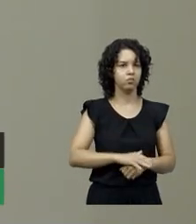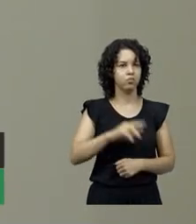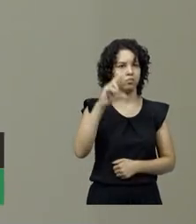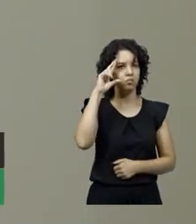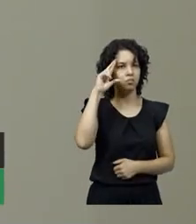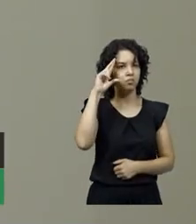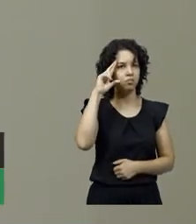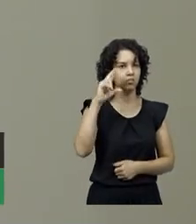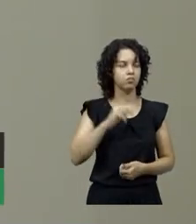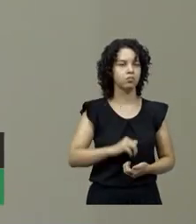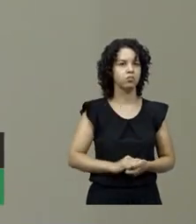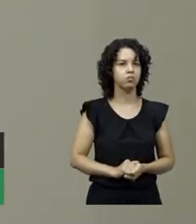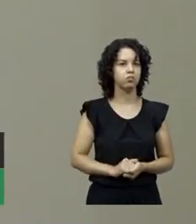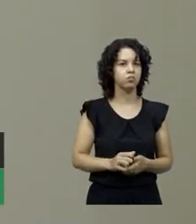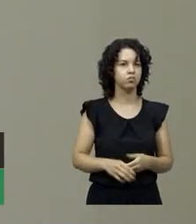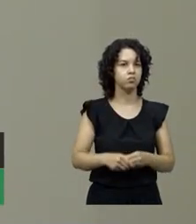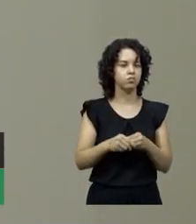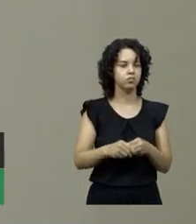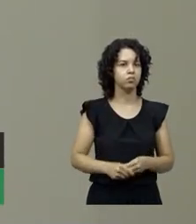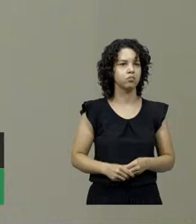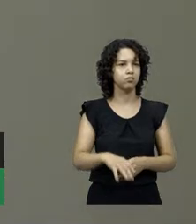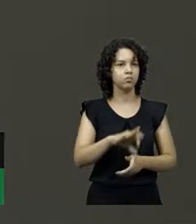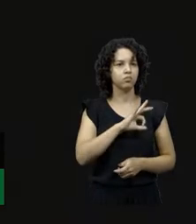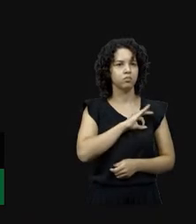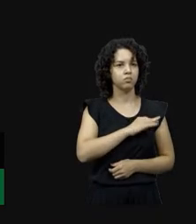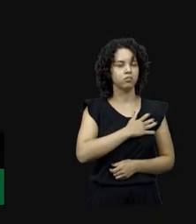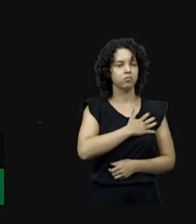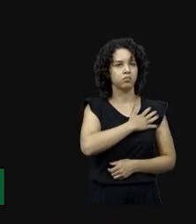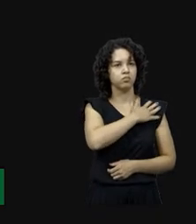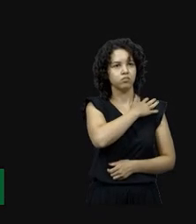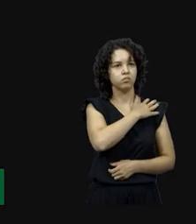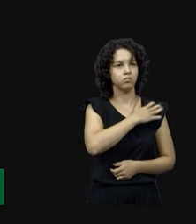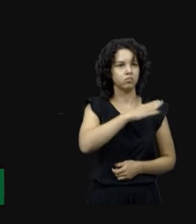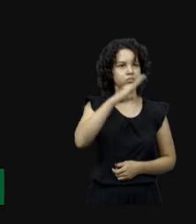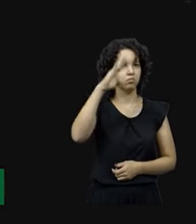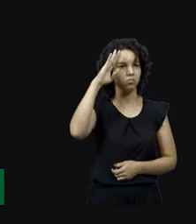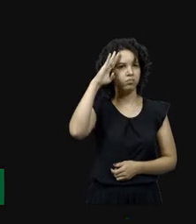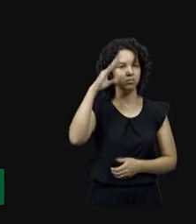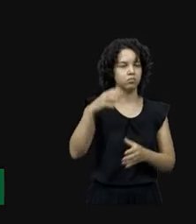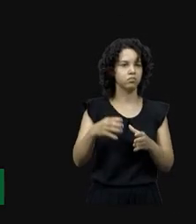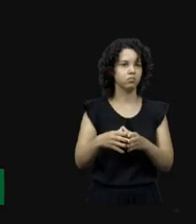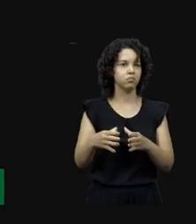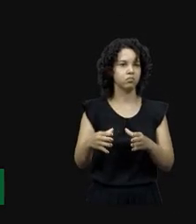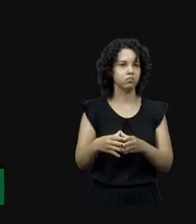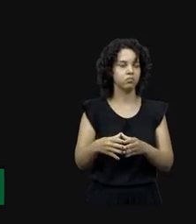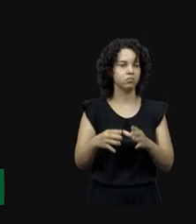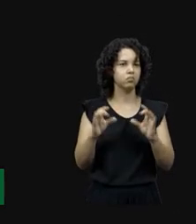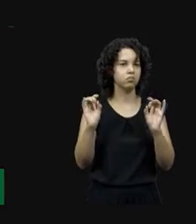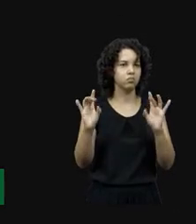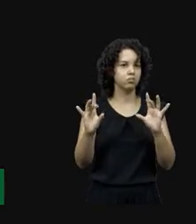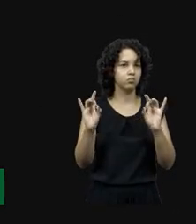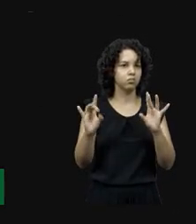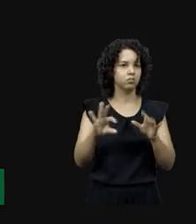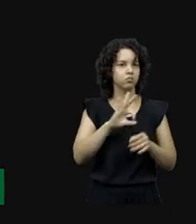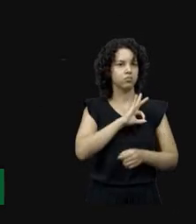Alba, cumprimentando os policiais militares do Batalhão de Operações Especiais da Polícia Militar de